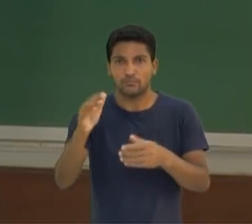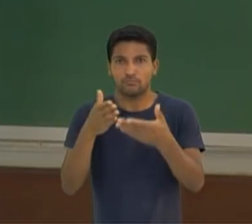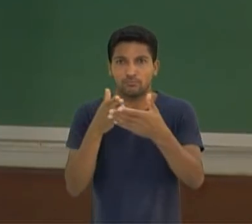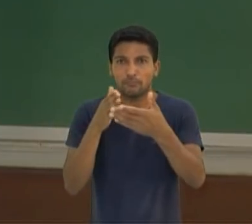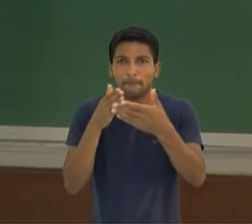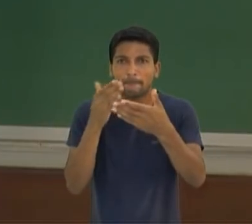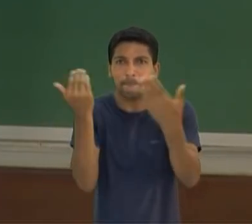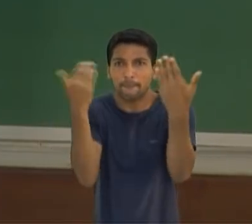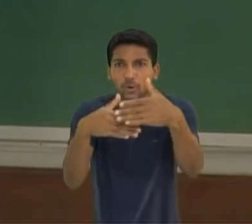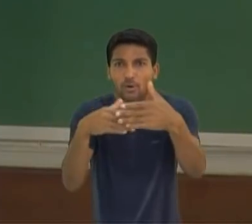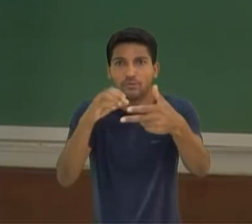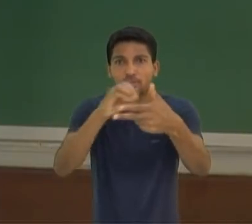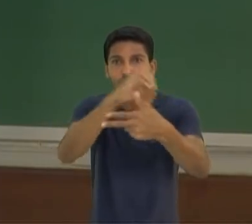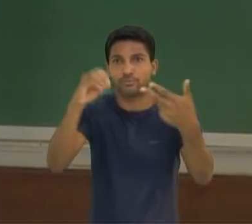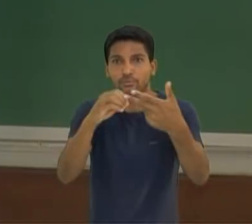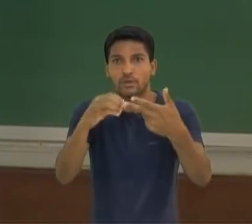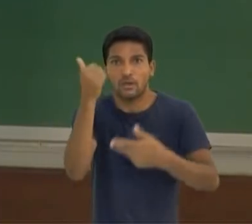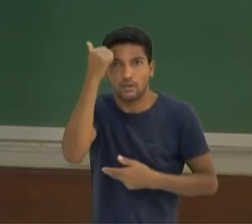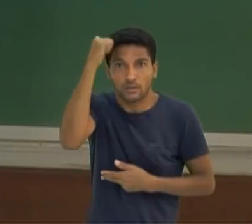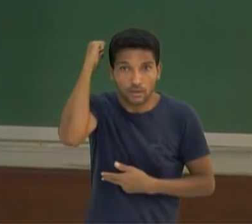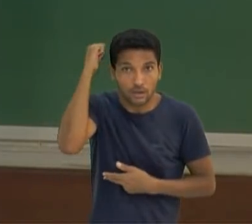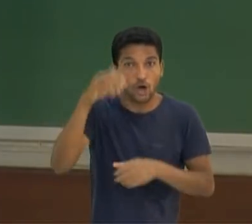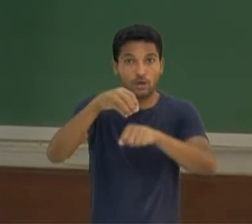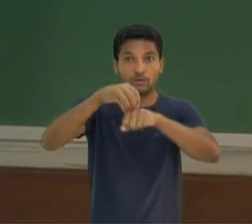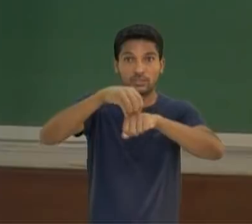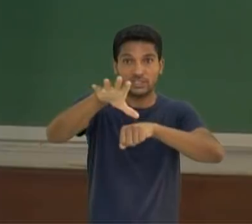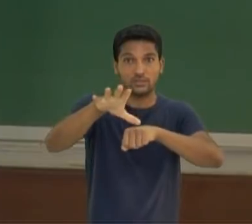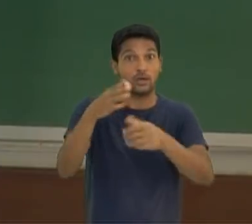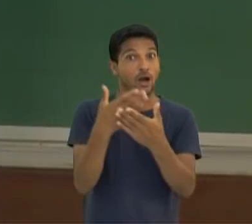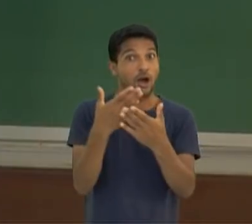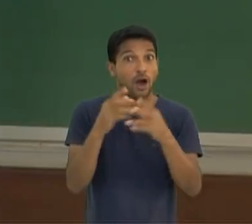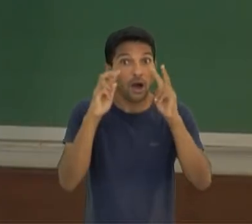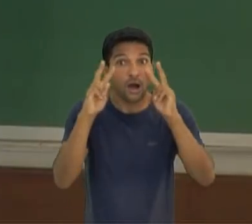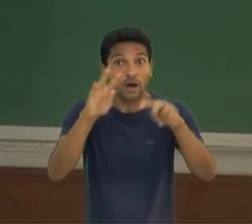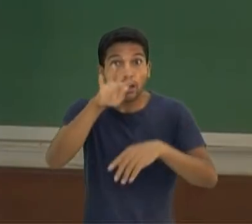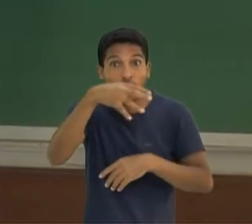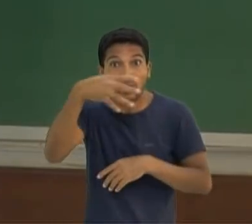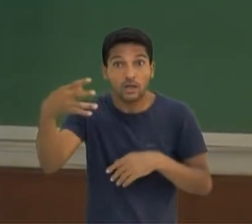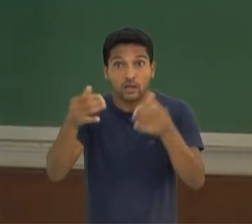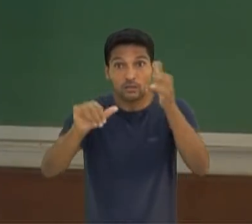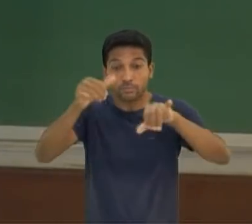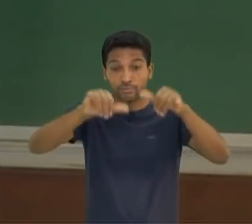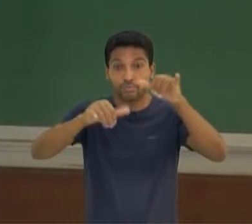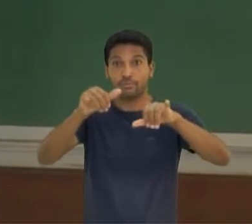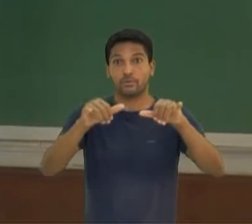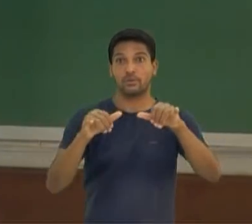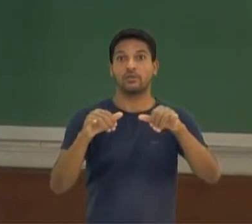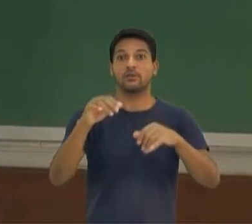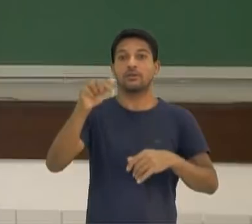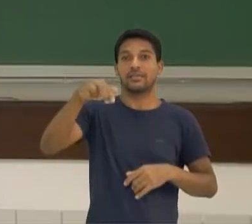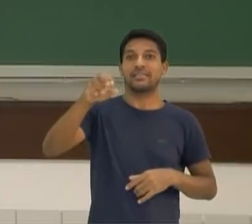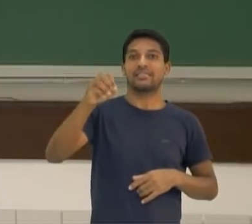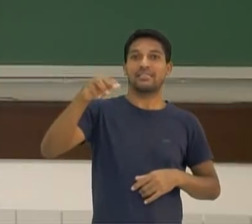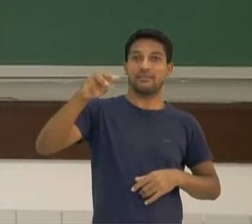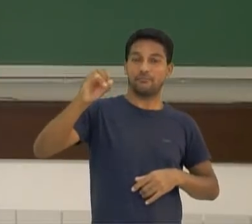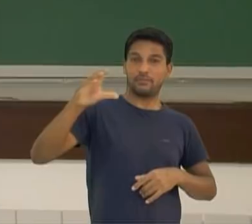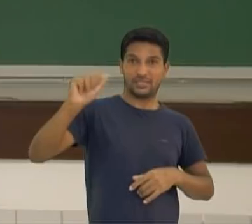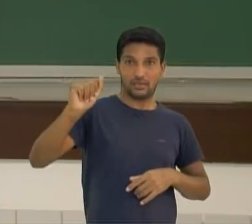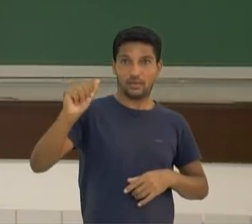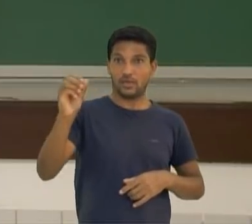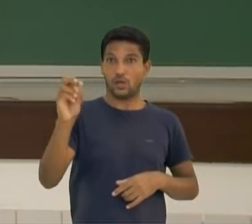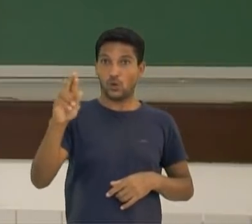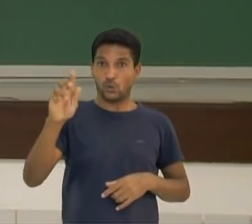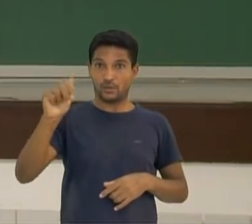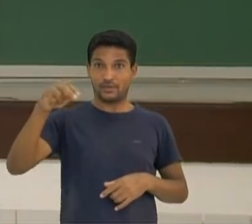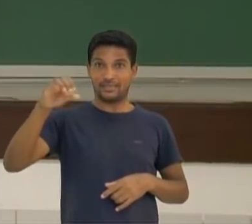dica importante. Estudem bastante química orgânica, fiquem de olho nas aulas de química aqui da Aula Paraná, porque é um conteúdo que é cobrado